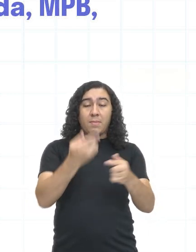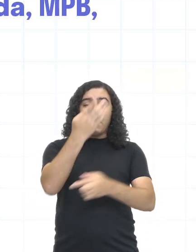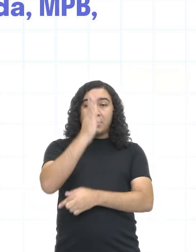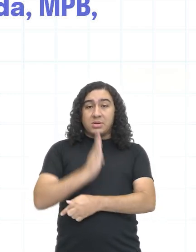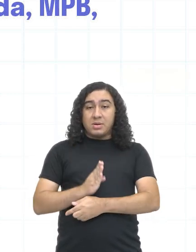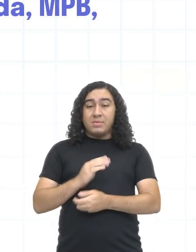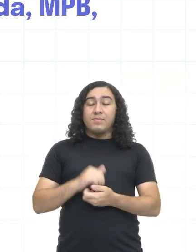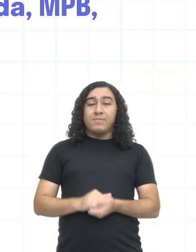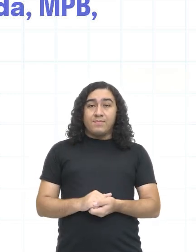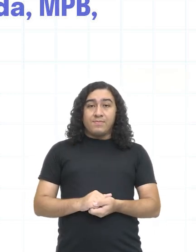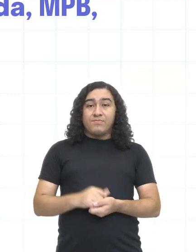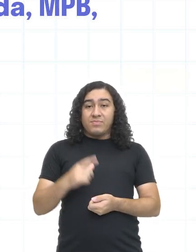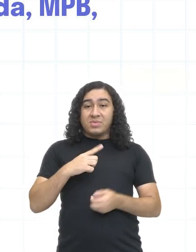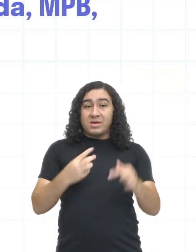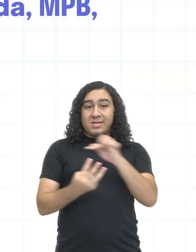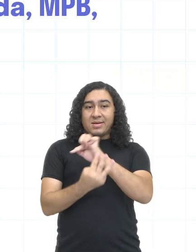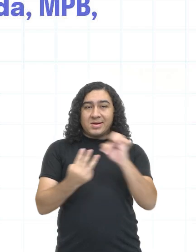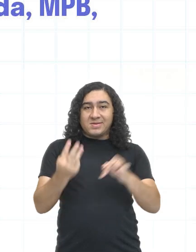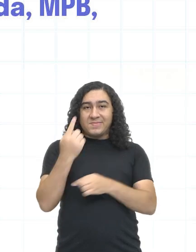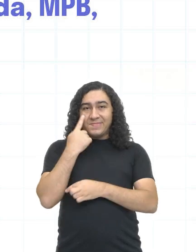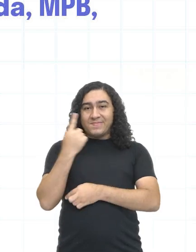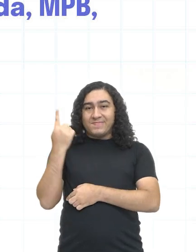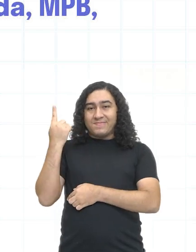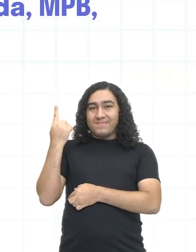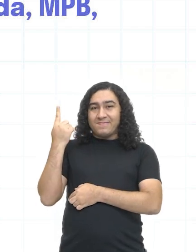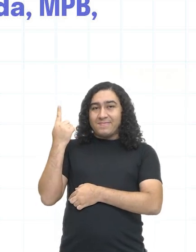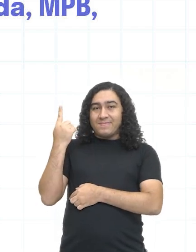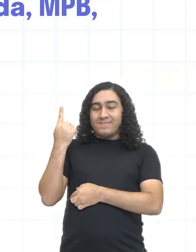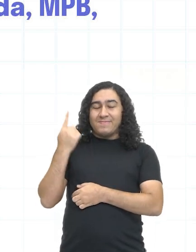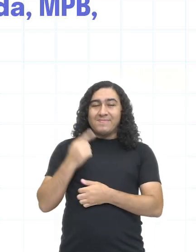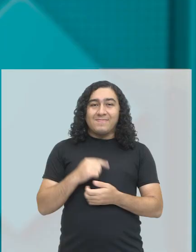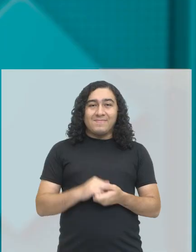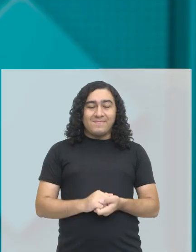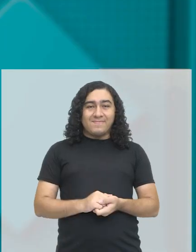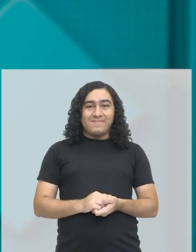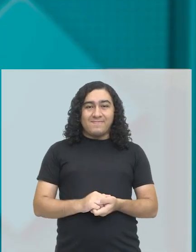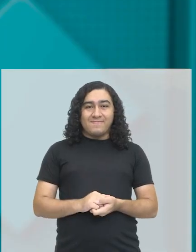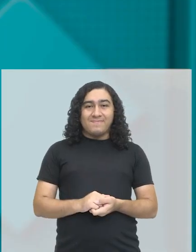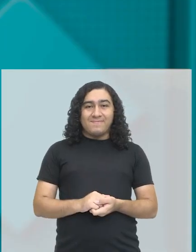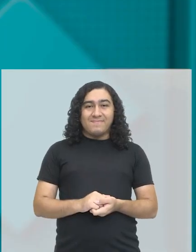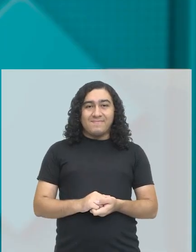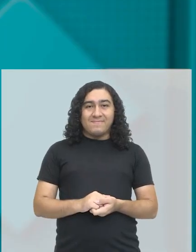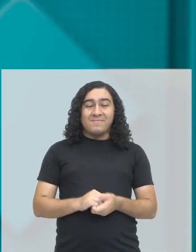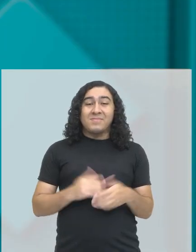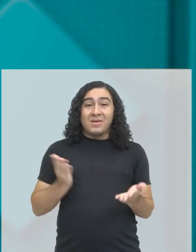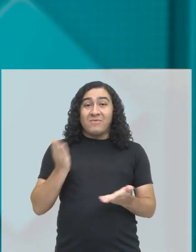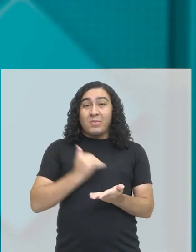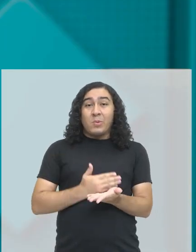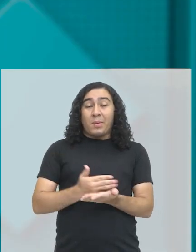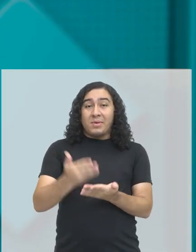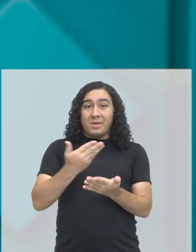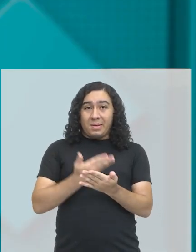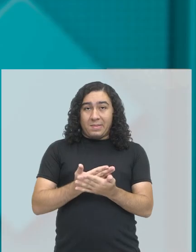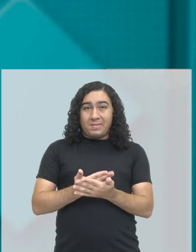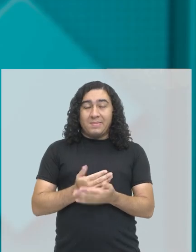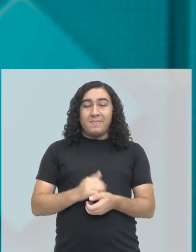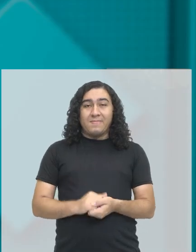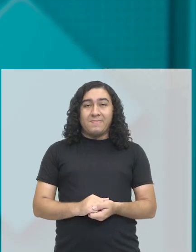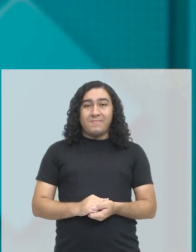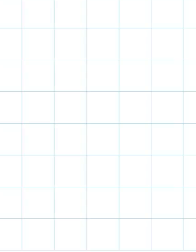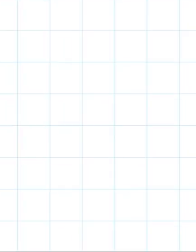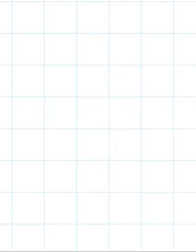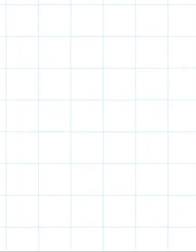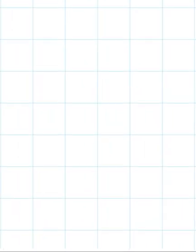brasileiros, Jovem Guarda, MPB e Hip Hop. E vamos dar início a esta